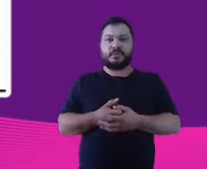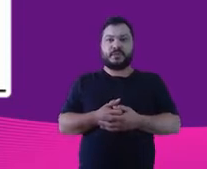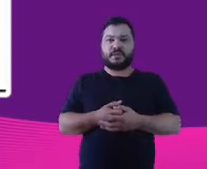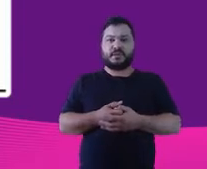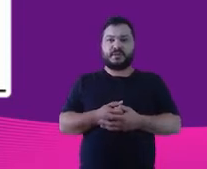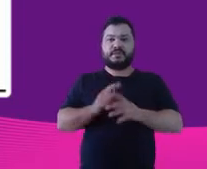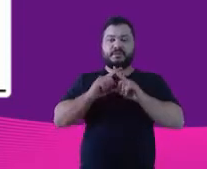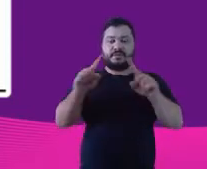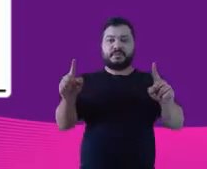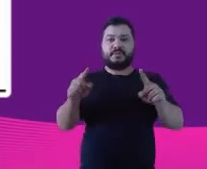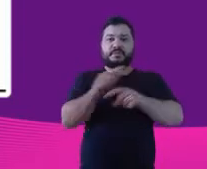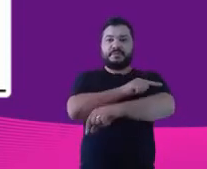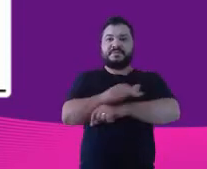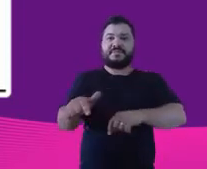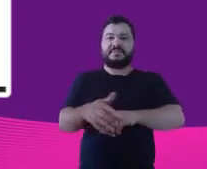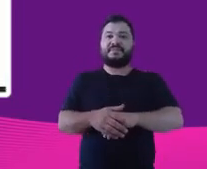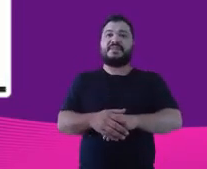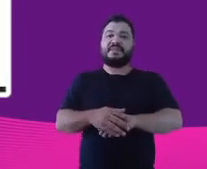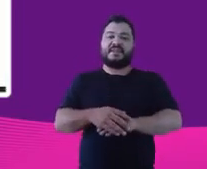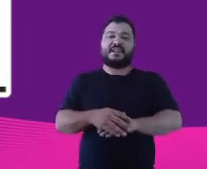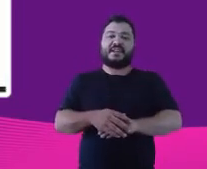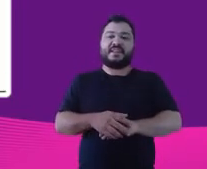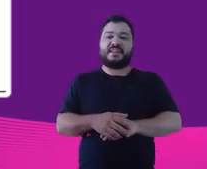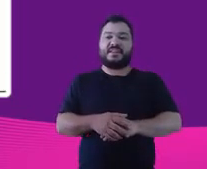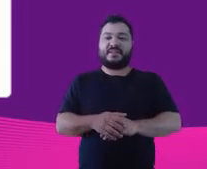conduta foi conservadora.